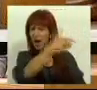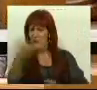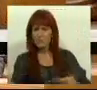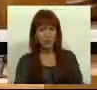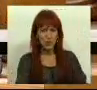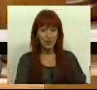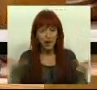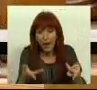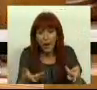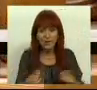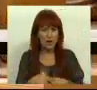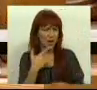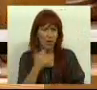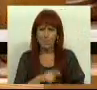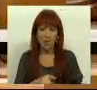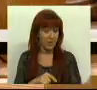cidadãos e